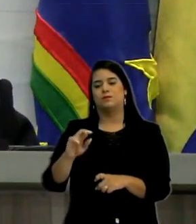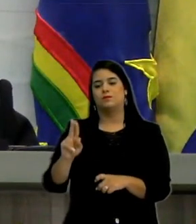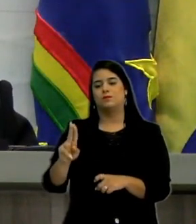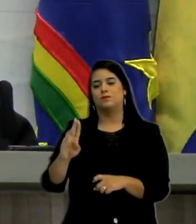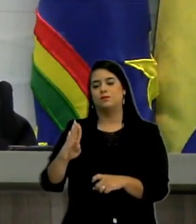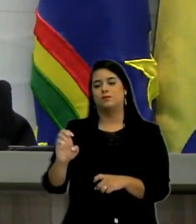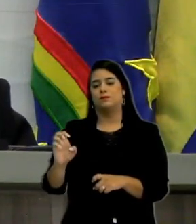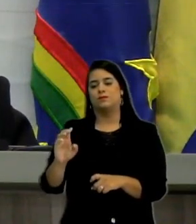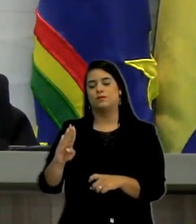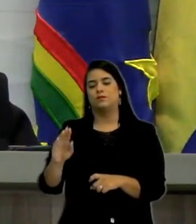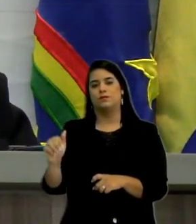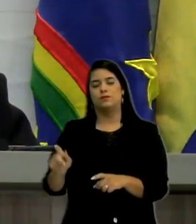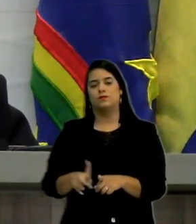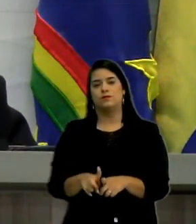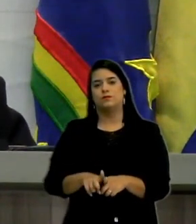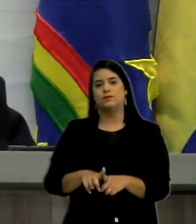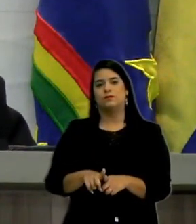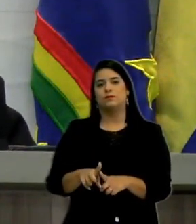Sítio Macambira,